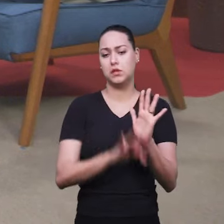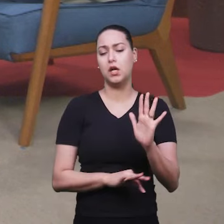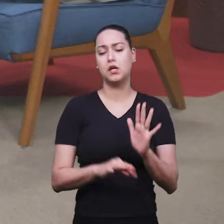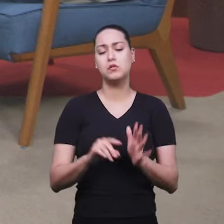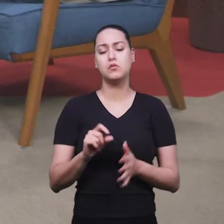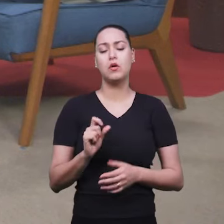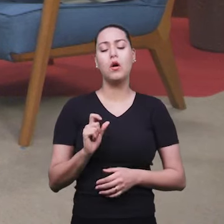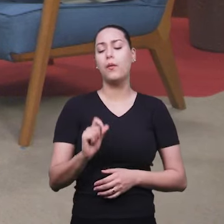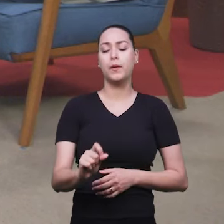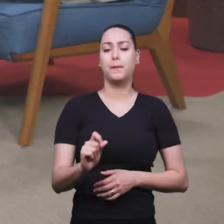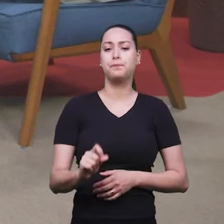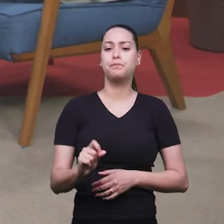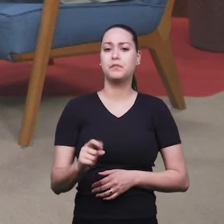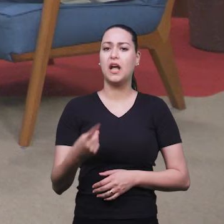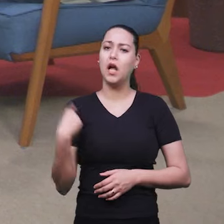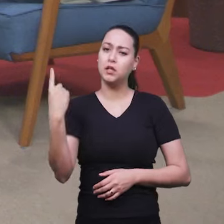isso,